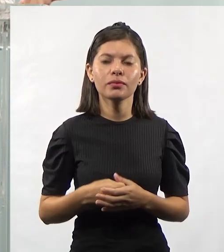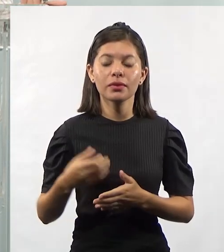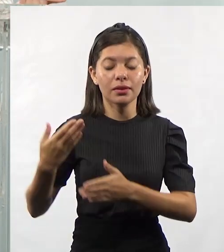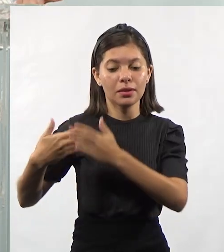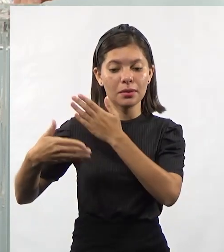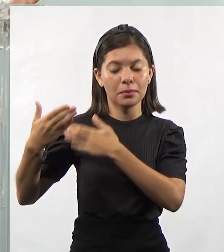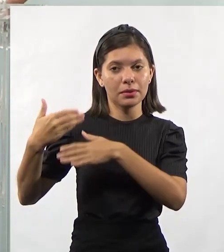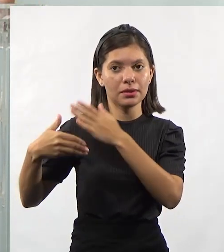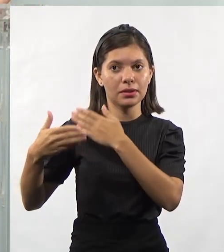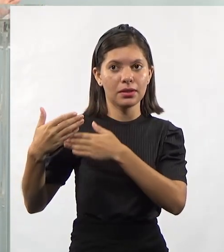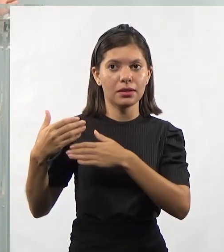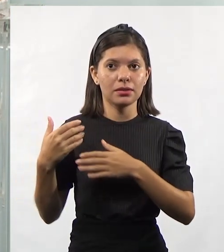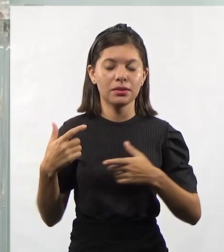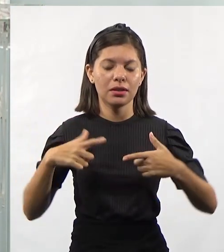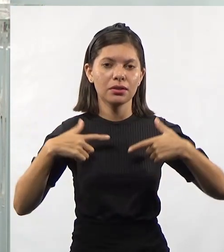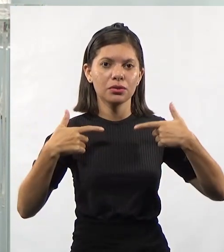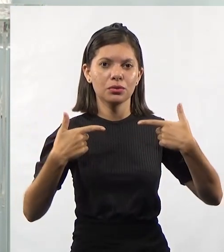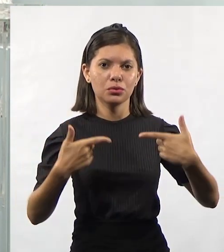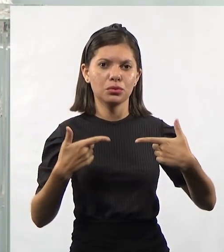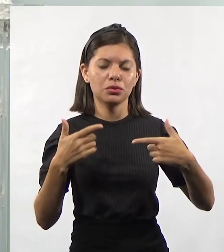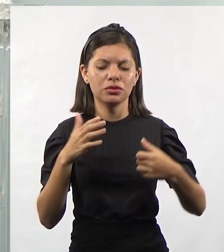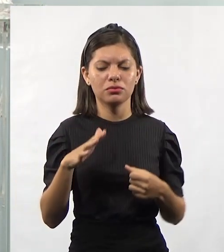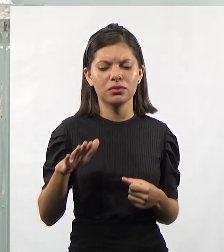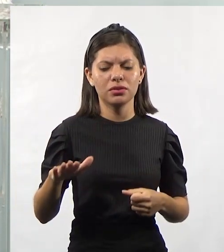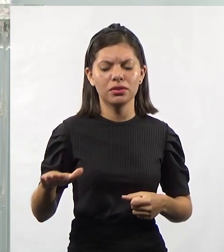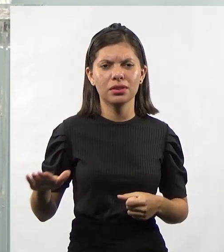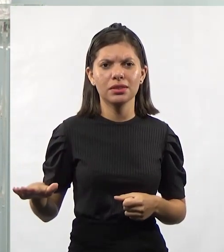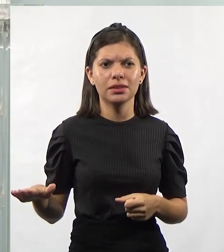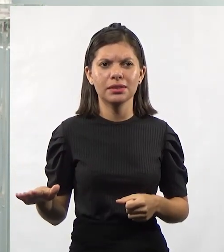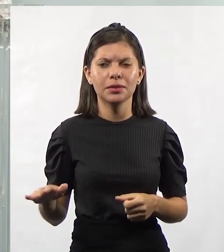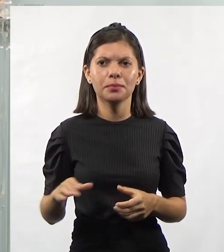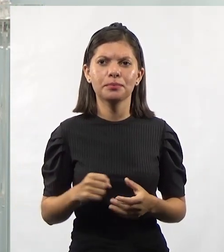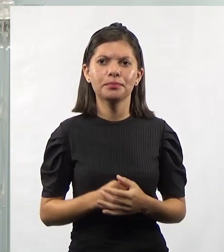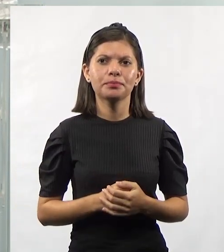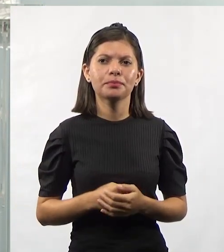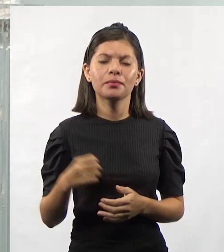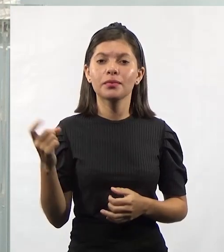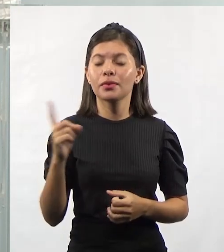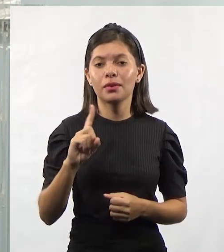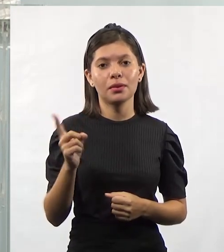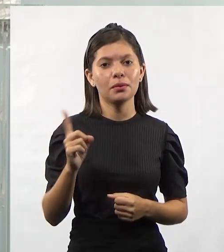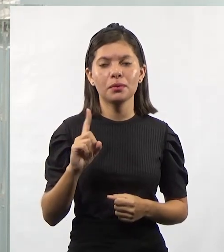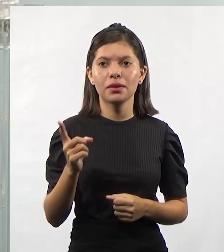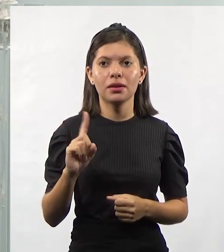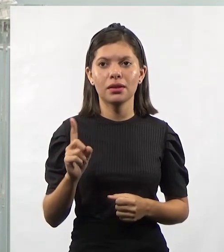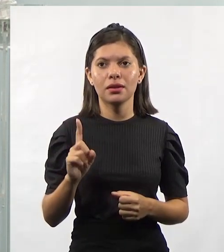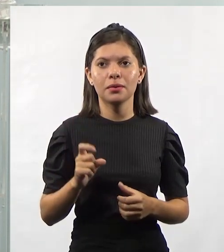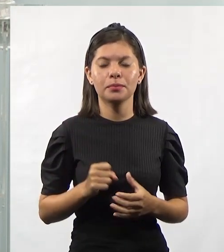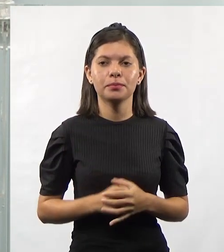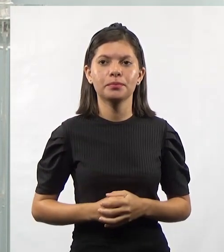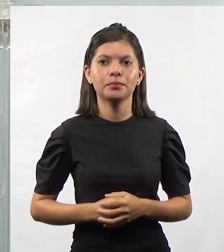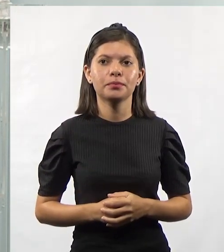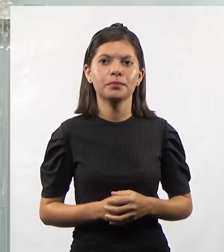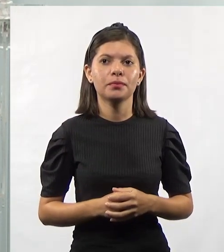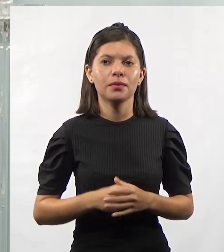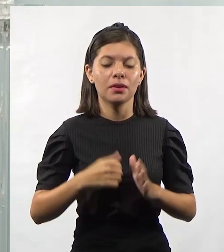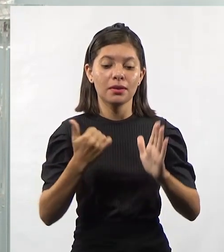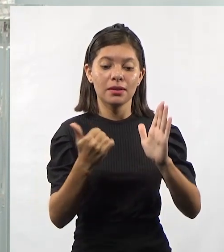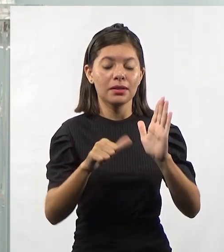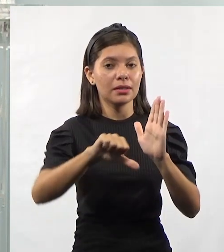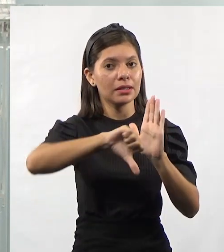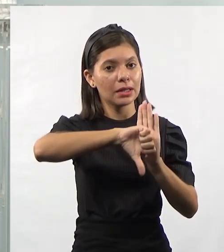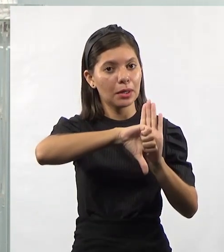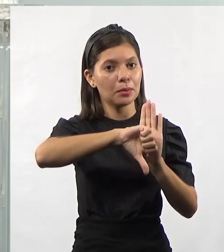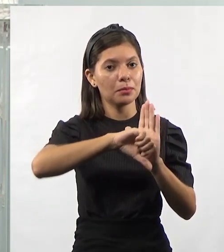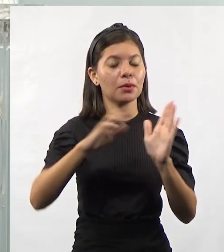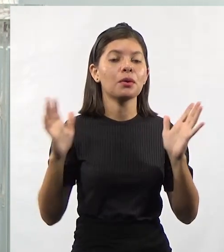pouco tempo atrás, várias atitudes que nós tínhamos com as crianças não eram consideradas violência, né? Não eram consideradas crime,